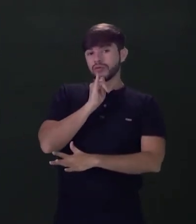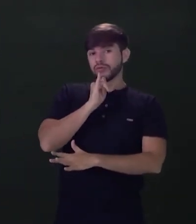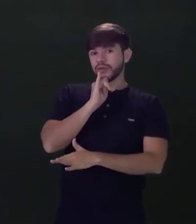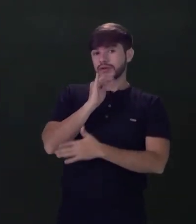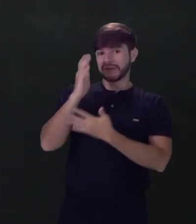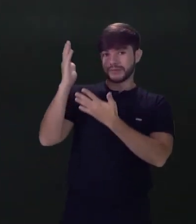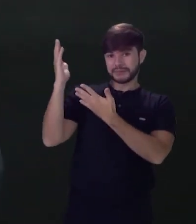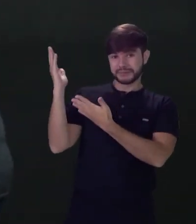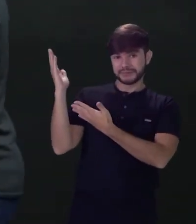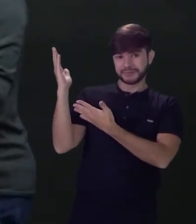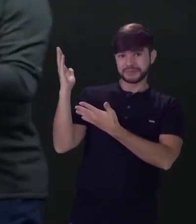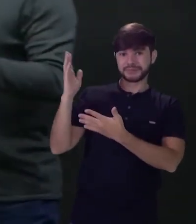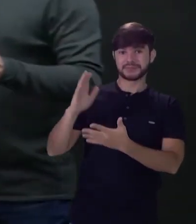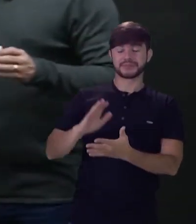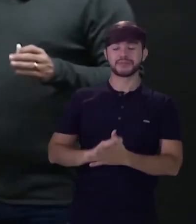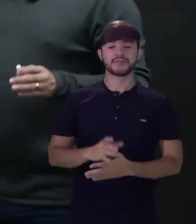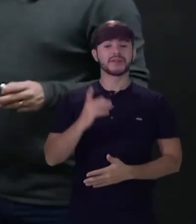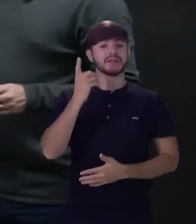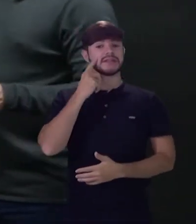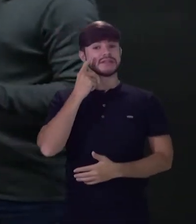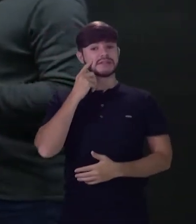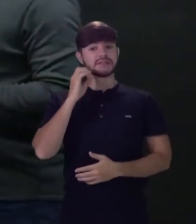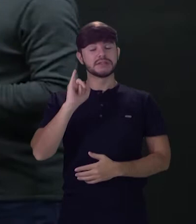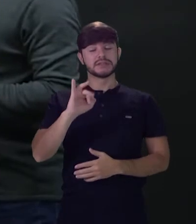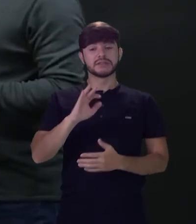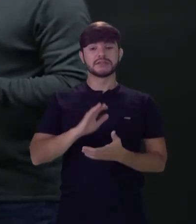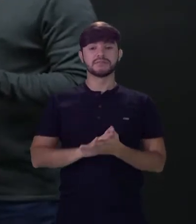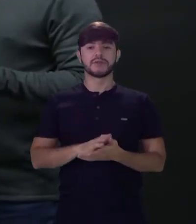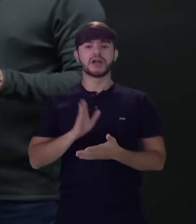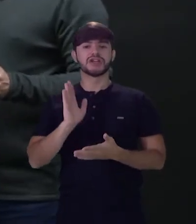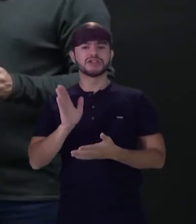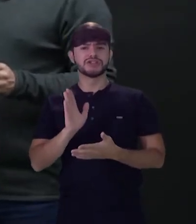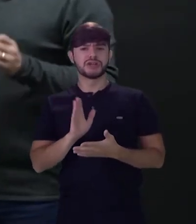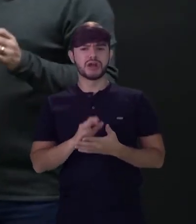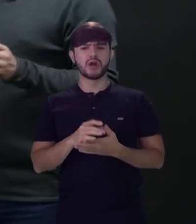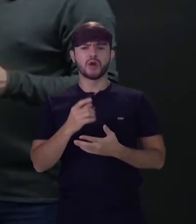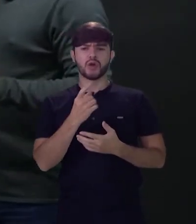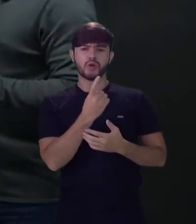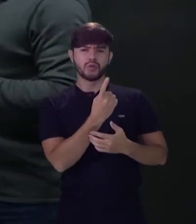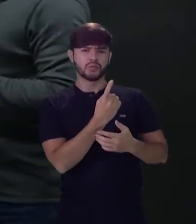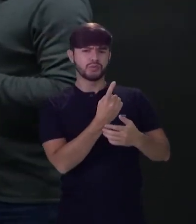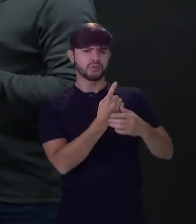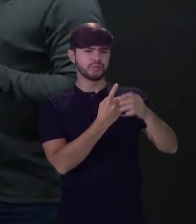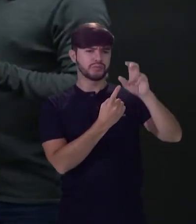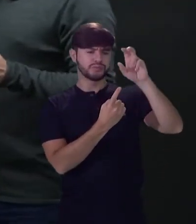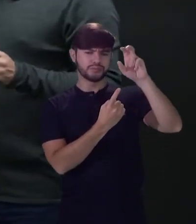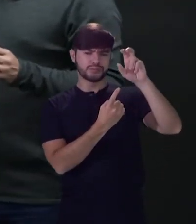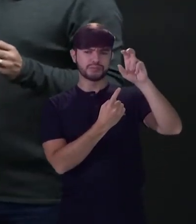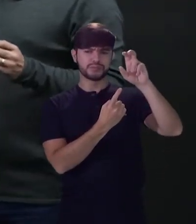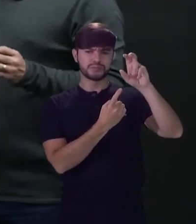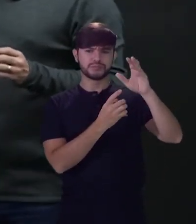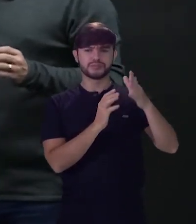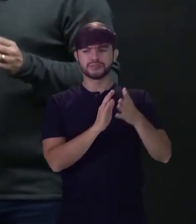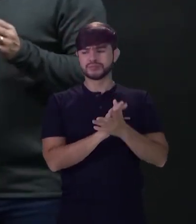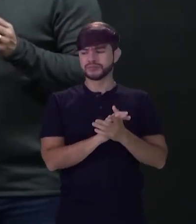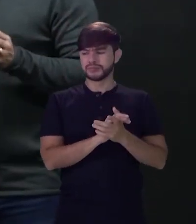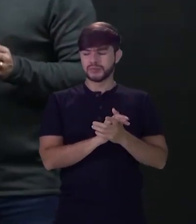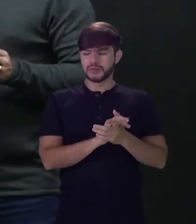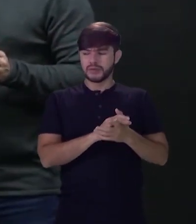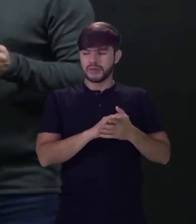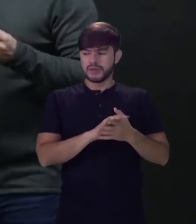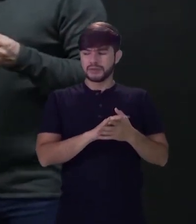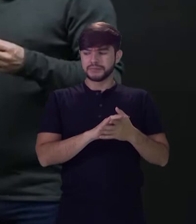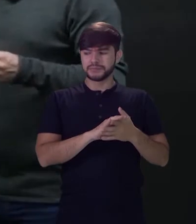exemplo, olha só. Agora vamos supor que a minha fração já é 1/5. Beleza. O expoente é igual a